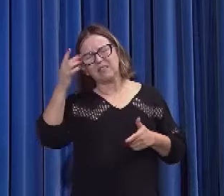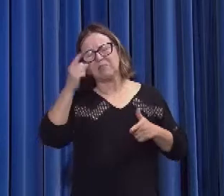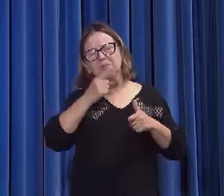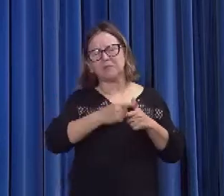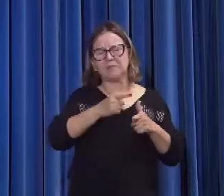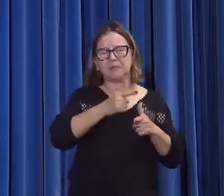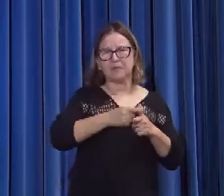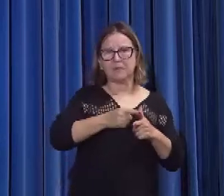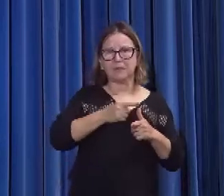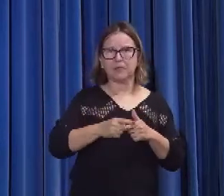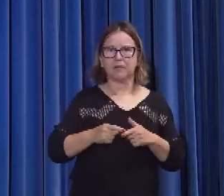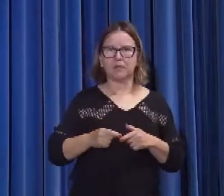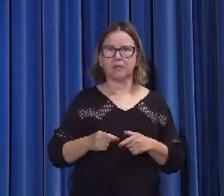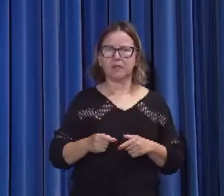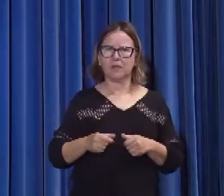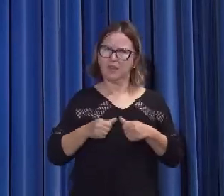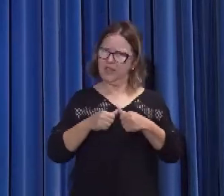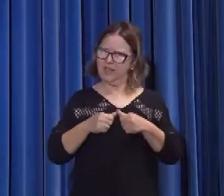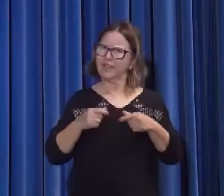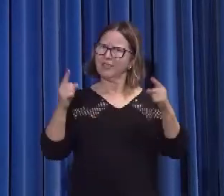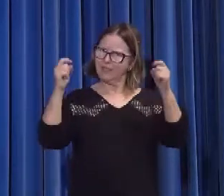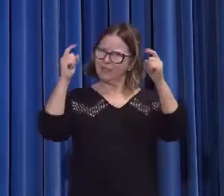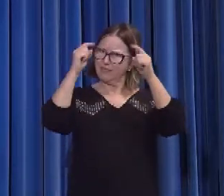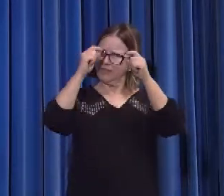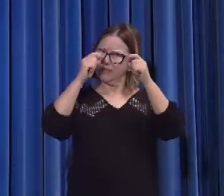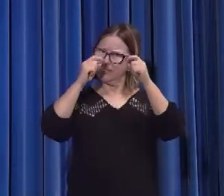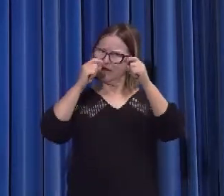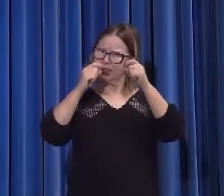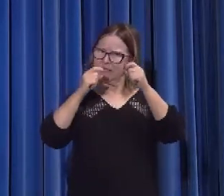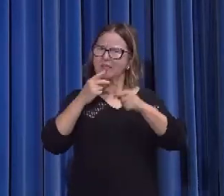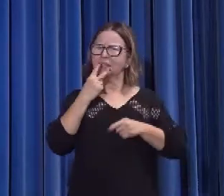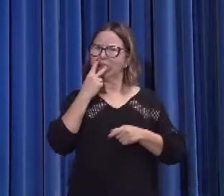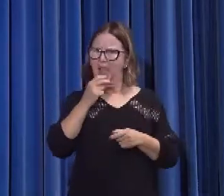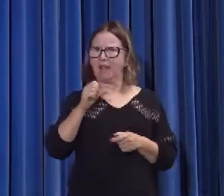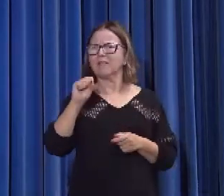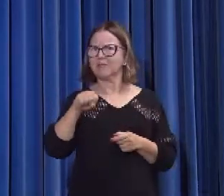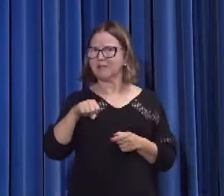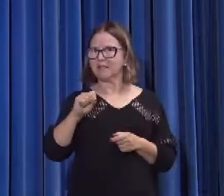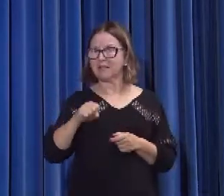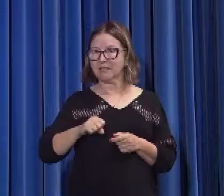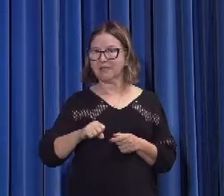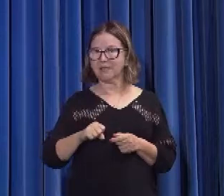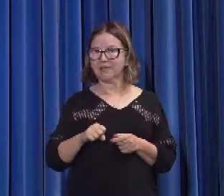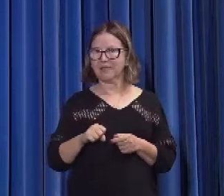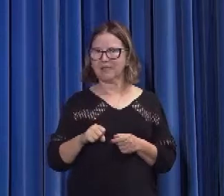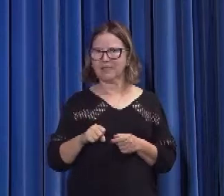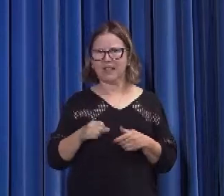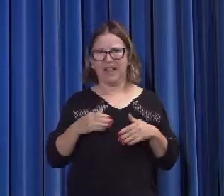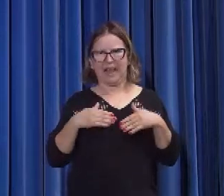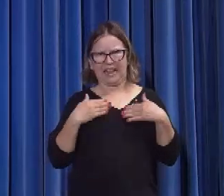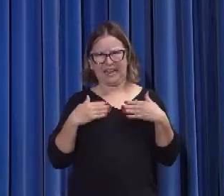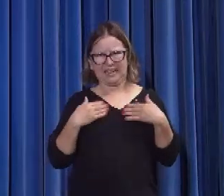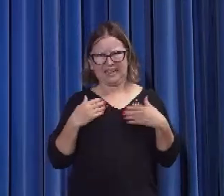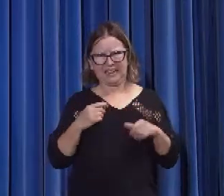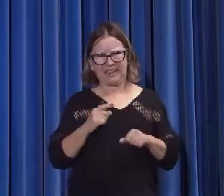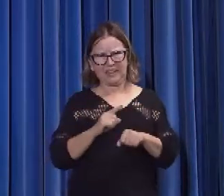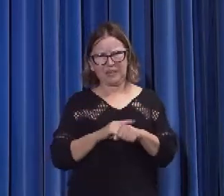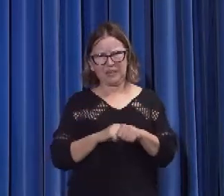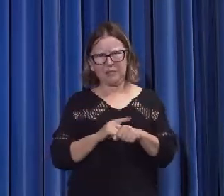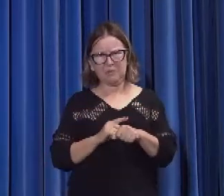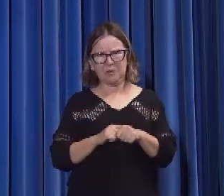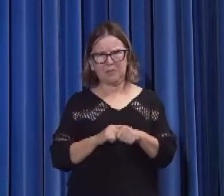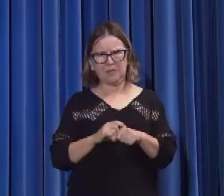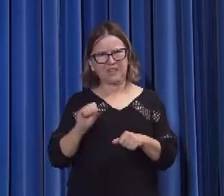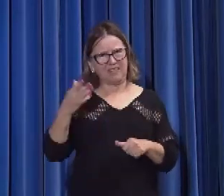É algo difícil? Eu creio que sim. Você alegrar-se na tribulação. Mas esse é o nosso desafio